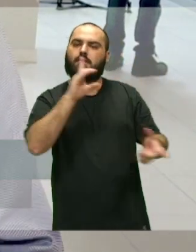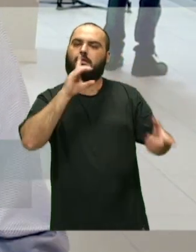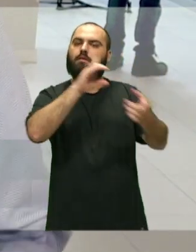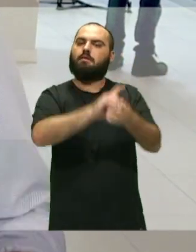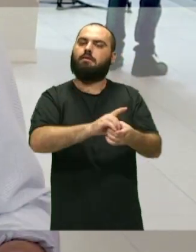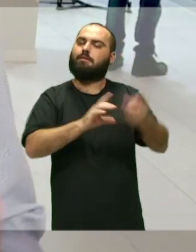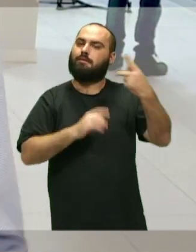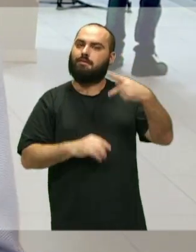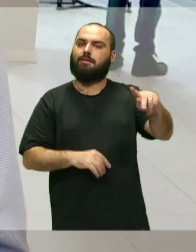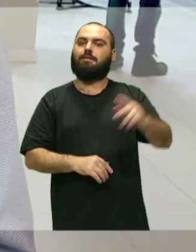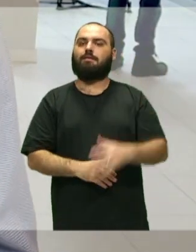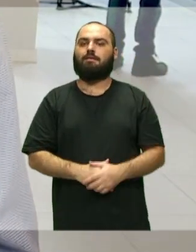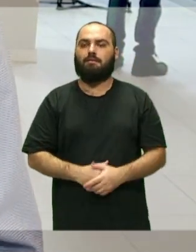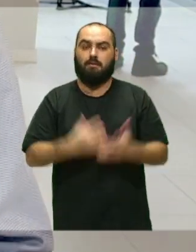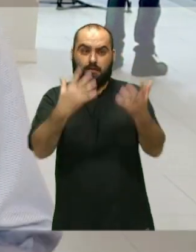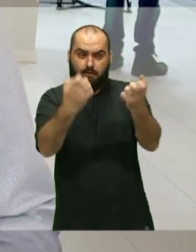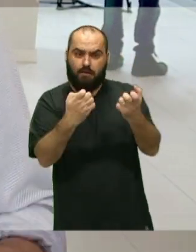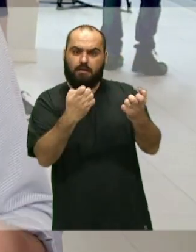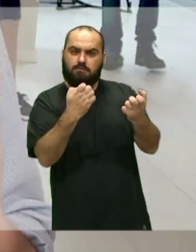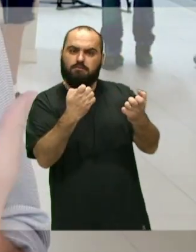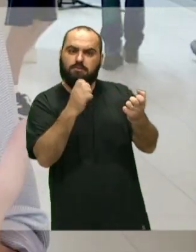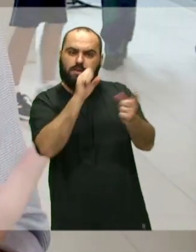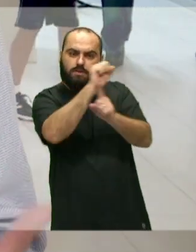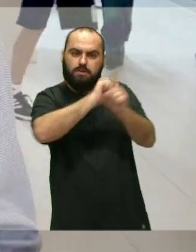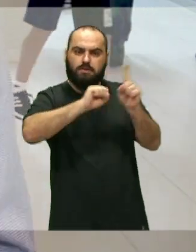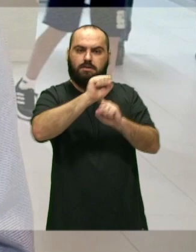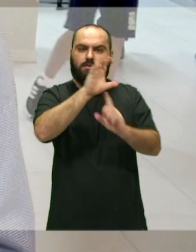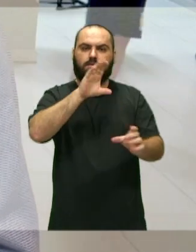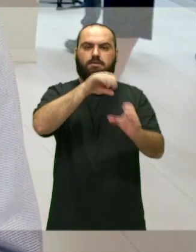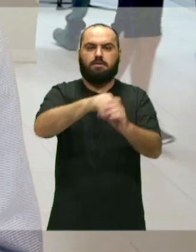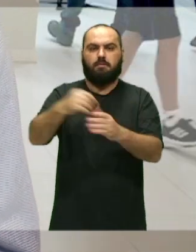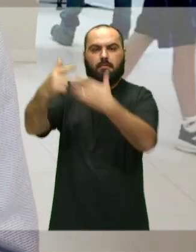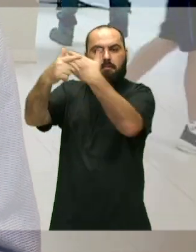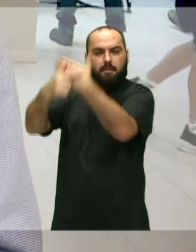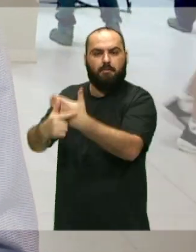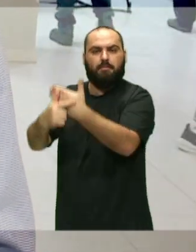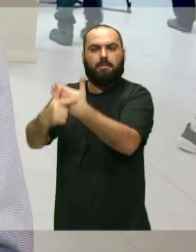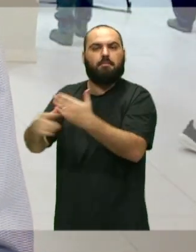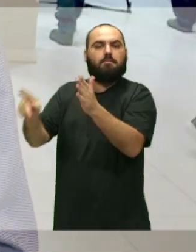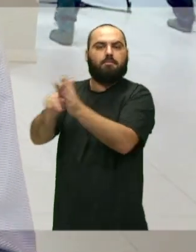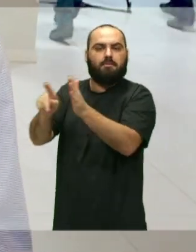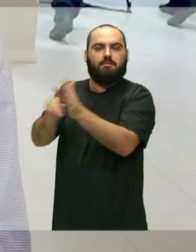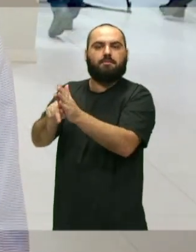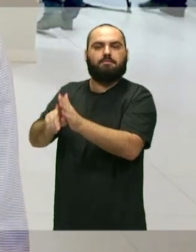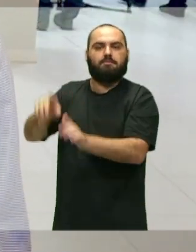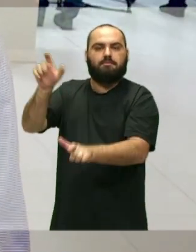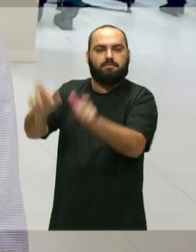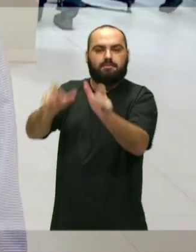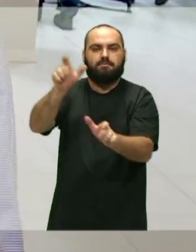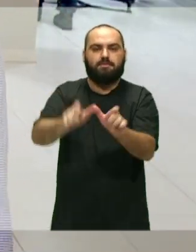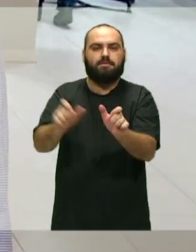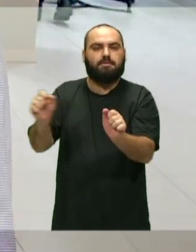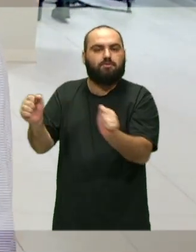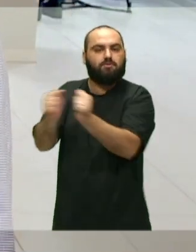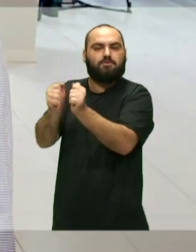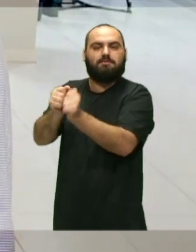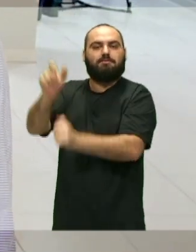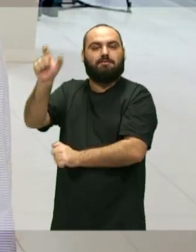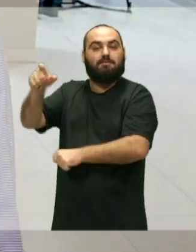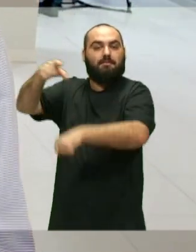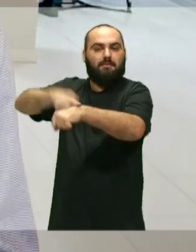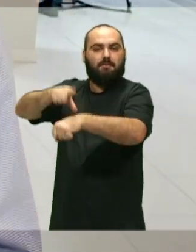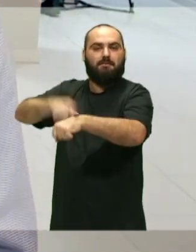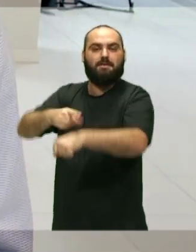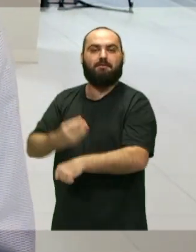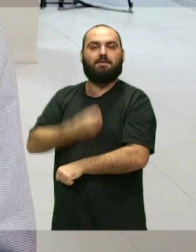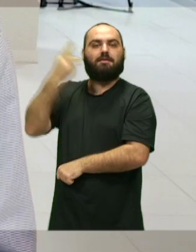deles mesmo de querer fazer parte da sociedade entenderem que eles têm um papel a cumprir e o papel específico que nesse momento eles têm